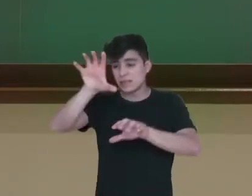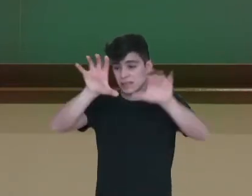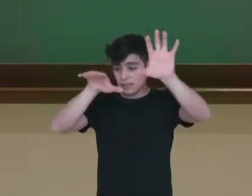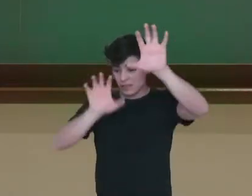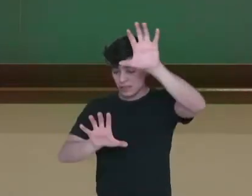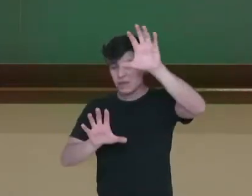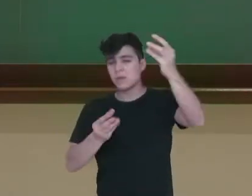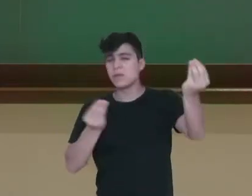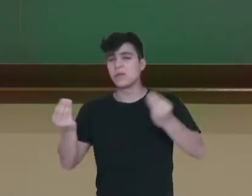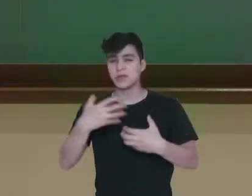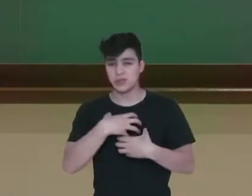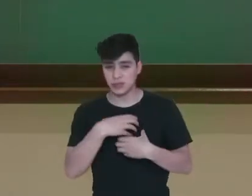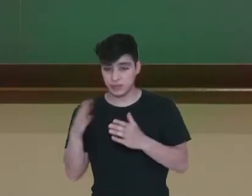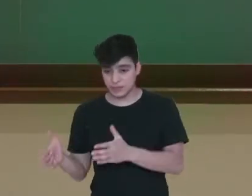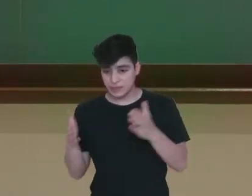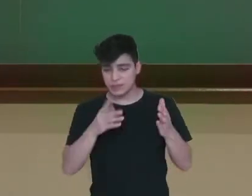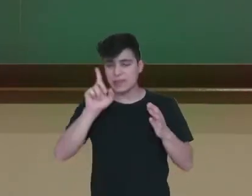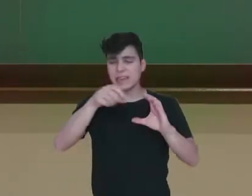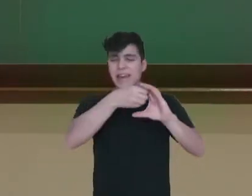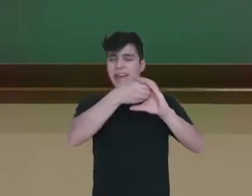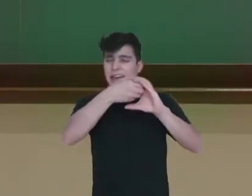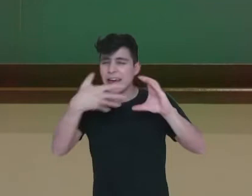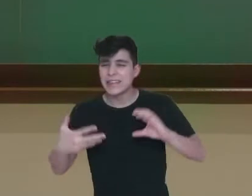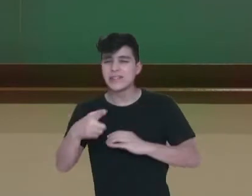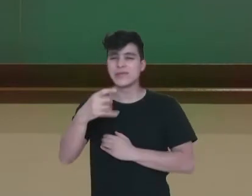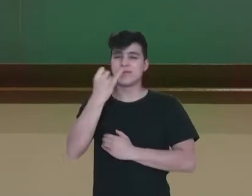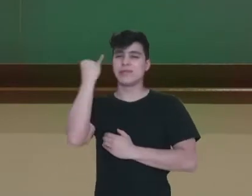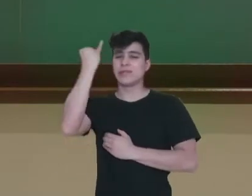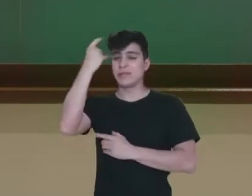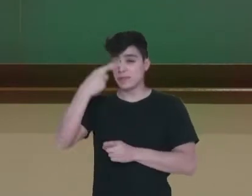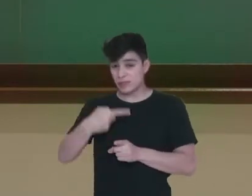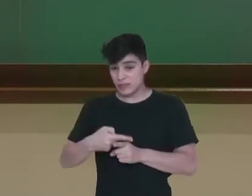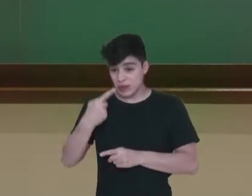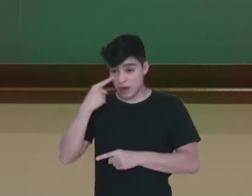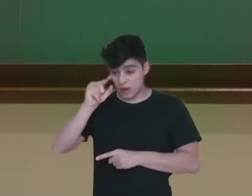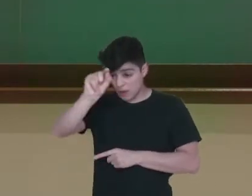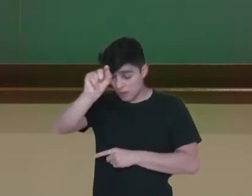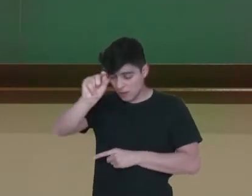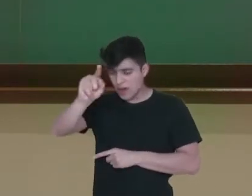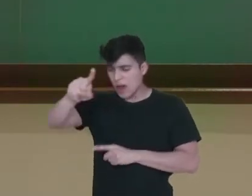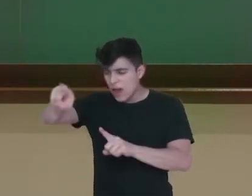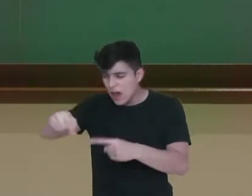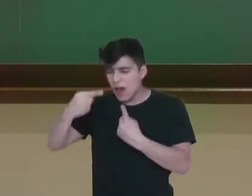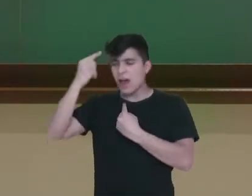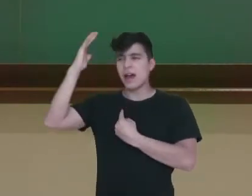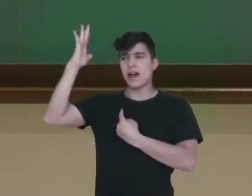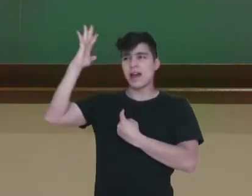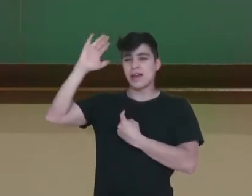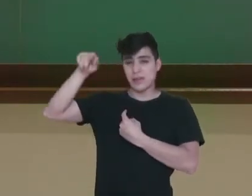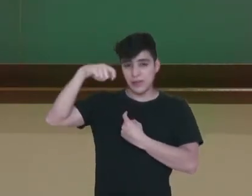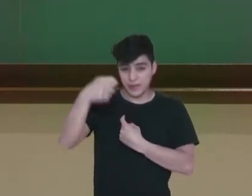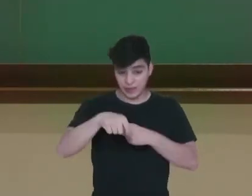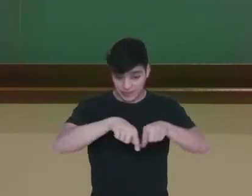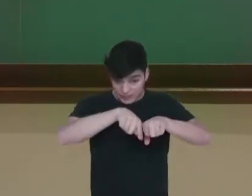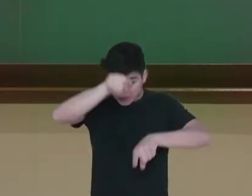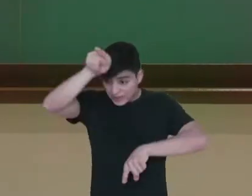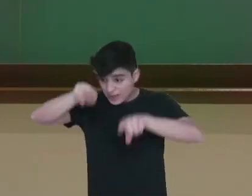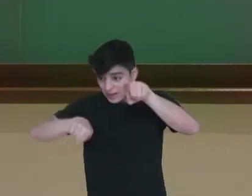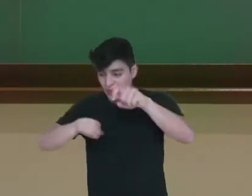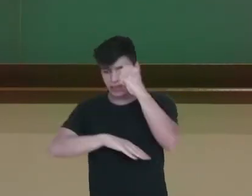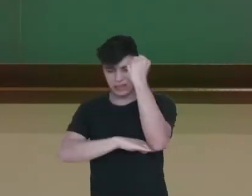território brasileiro. São características importantes porque levam a gente a entender as diferenças